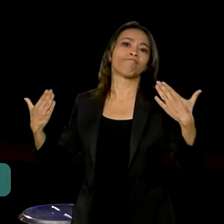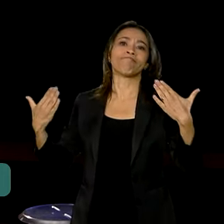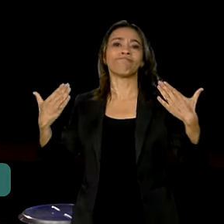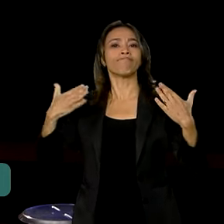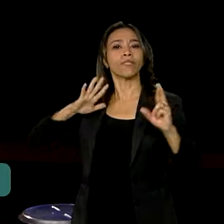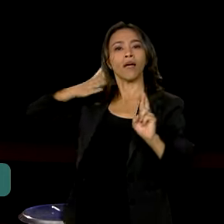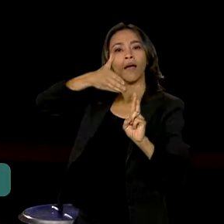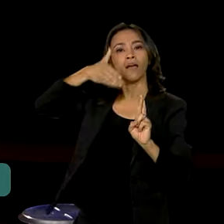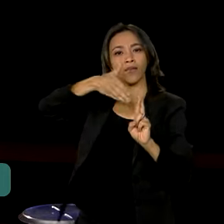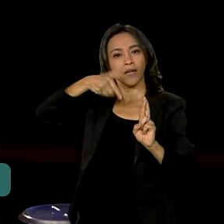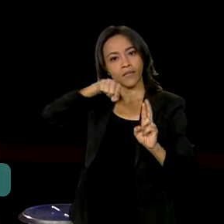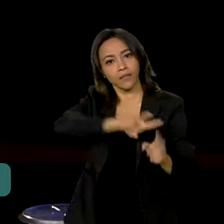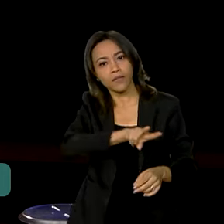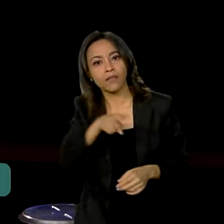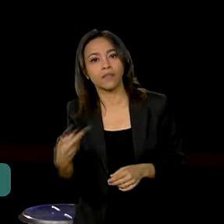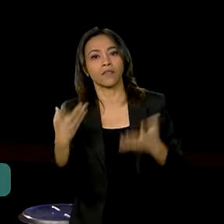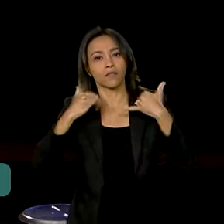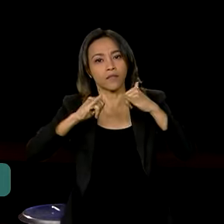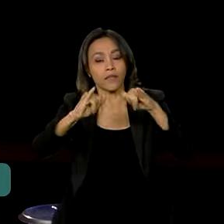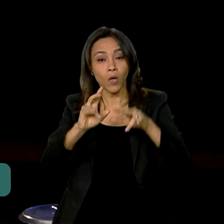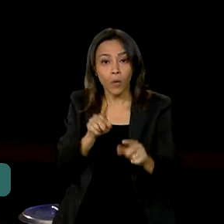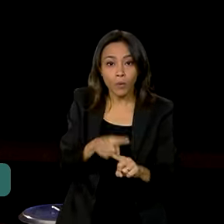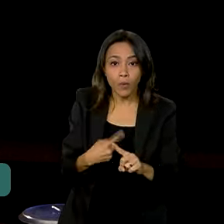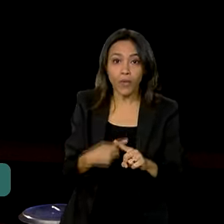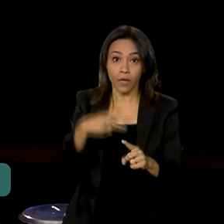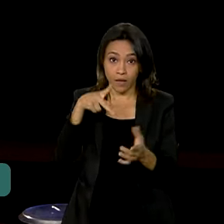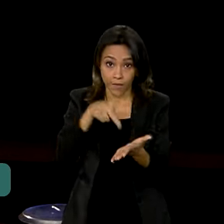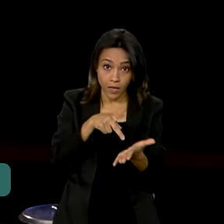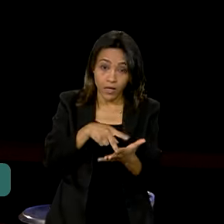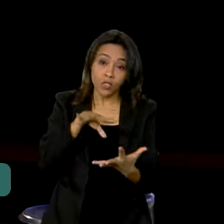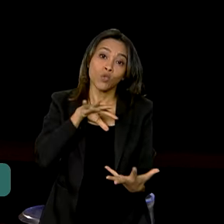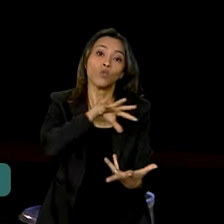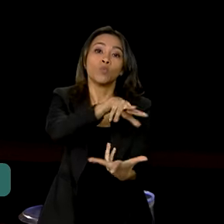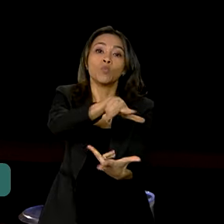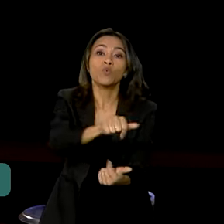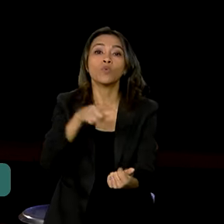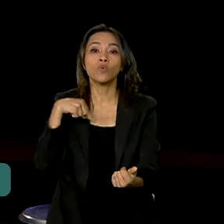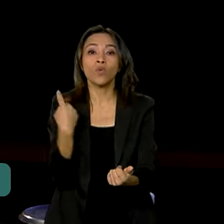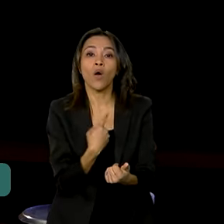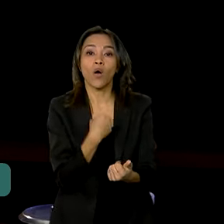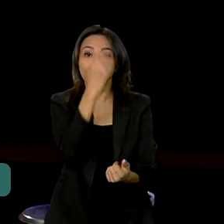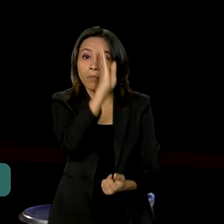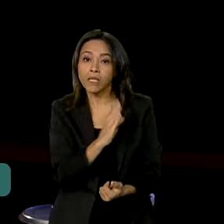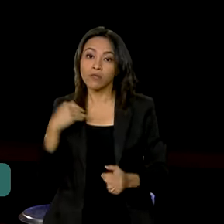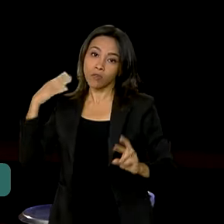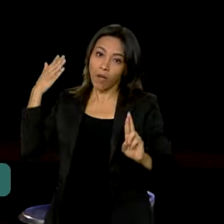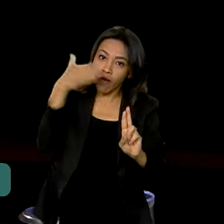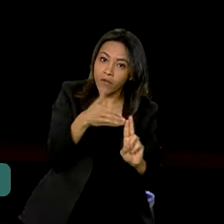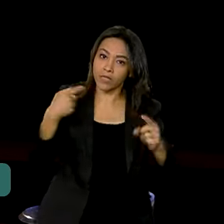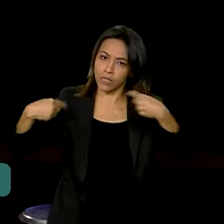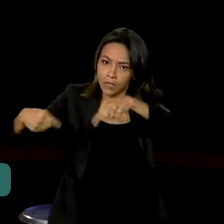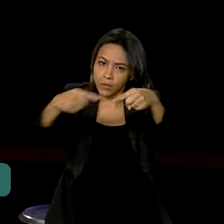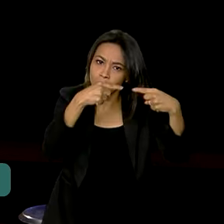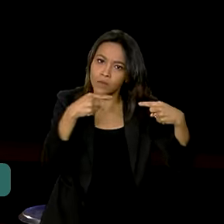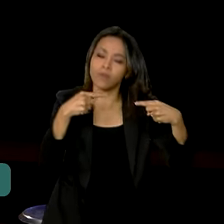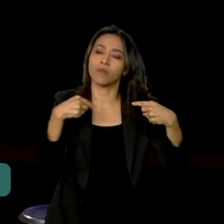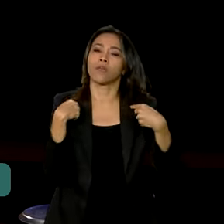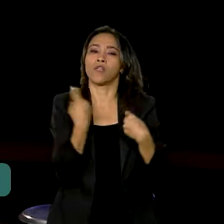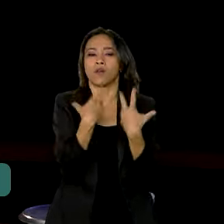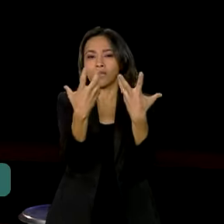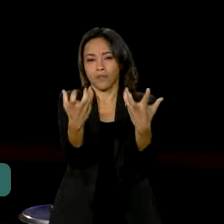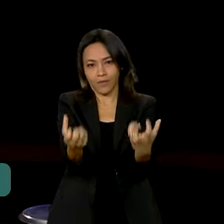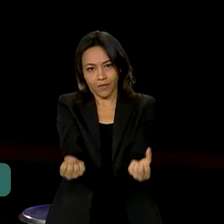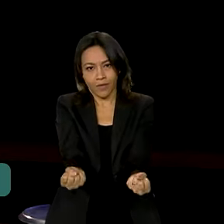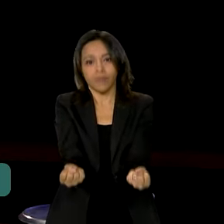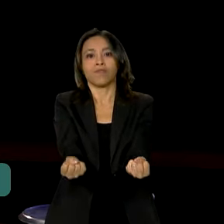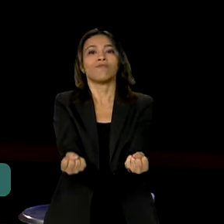na liderança da transição energética. Porque, na verdade, no mundo nós lideramos esse debate. E a gente vai, sem